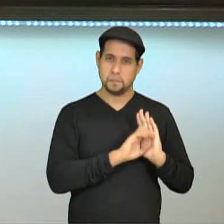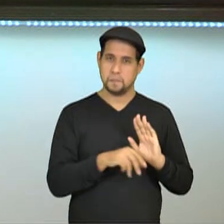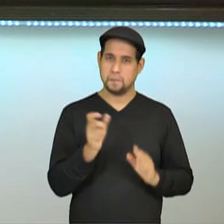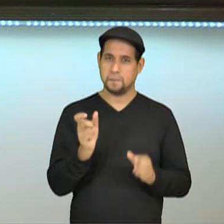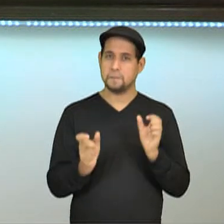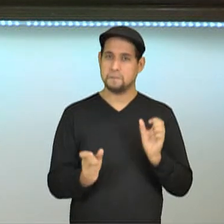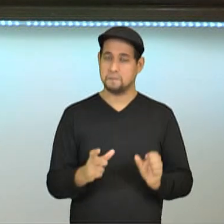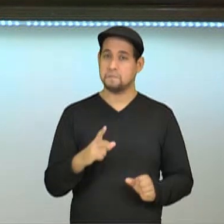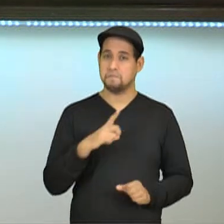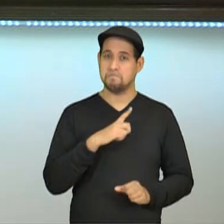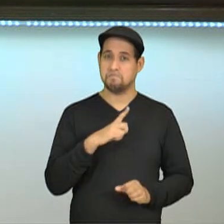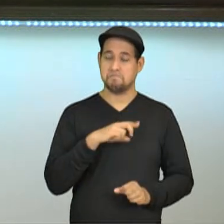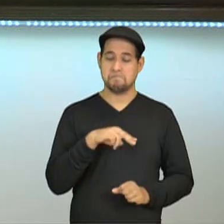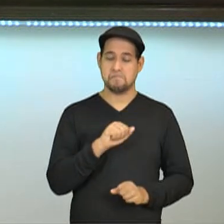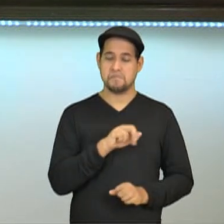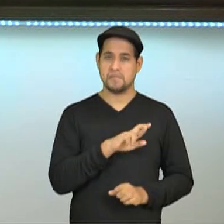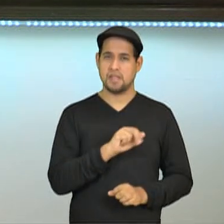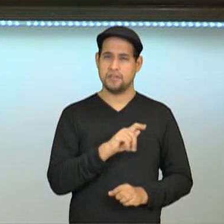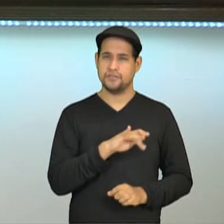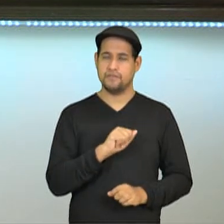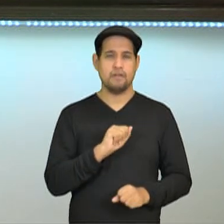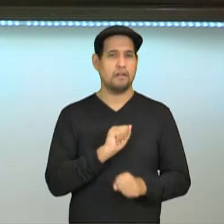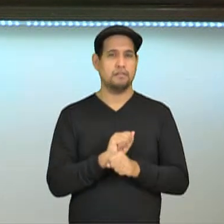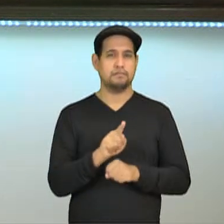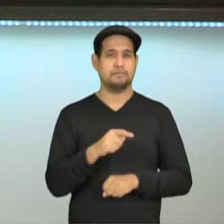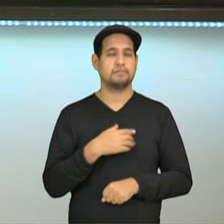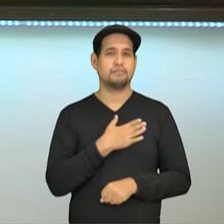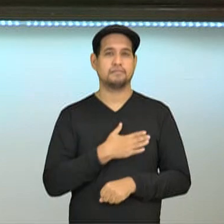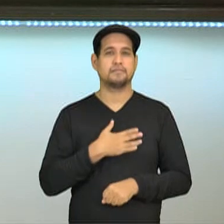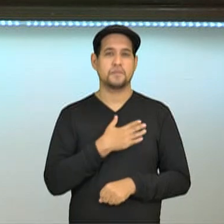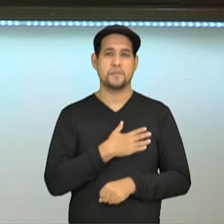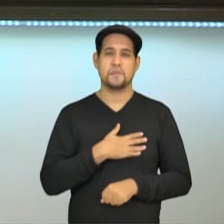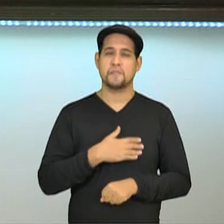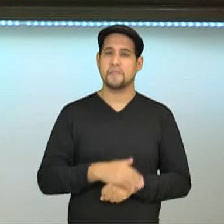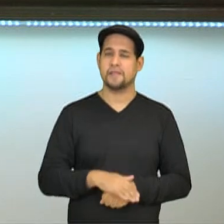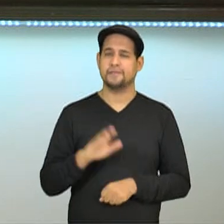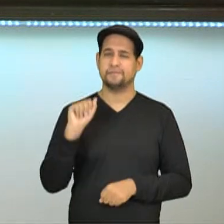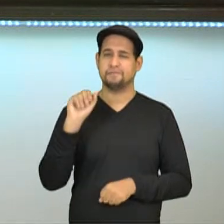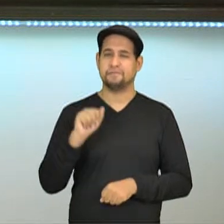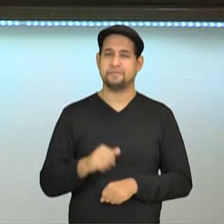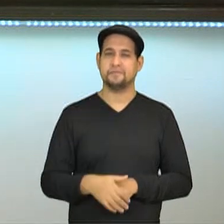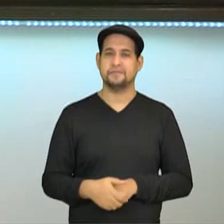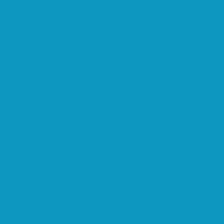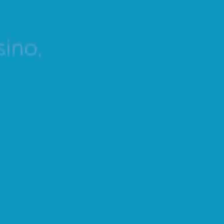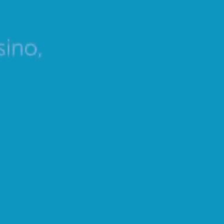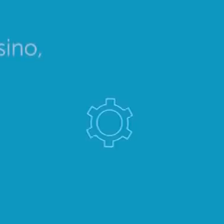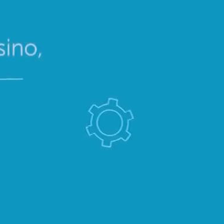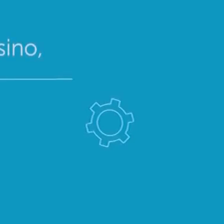características dentro de uma narrativa. Eu espero que vocês tenham gostado e até breve.